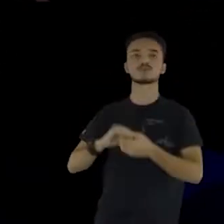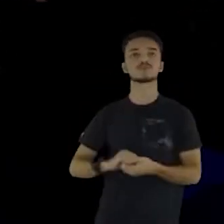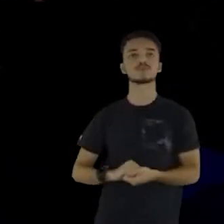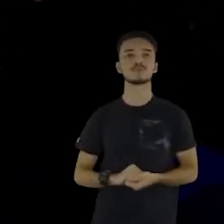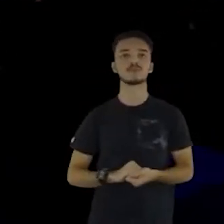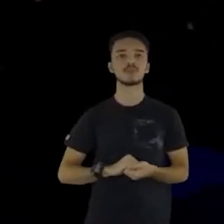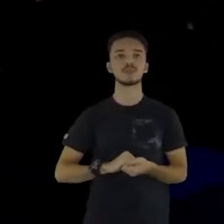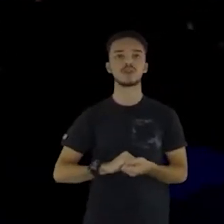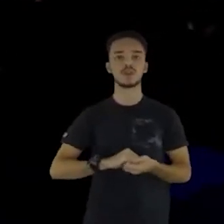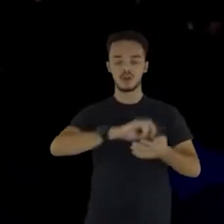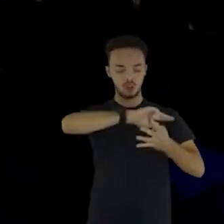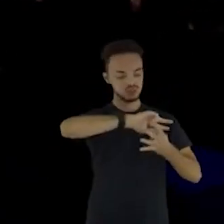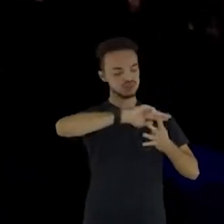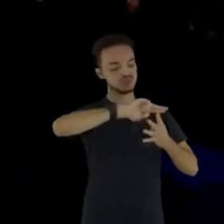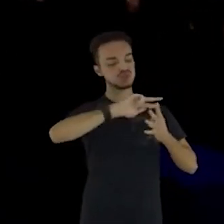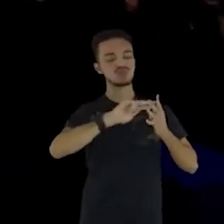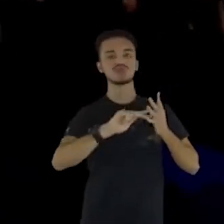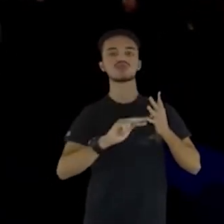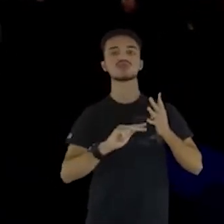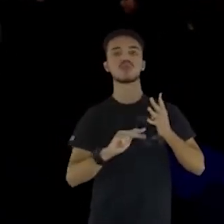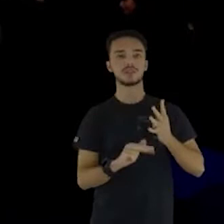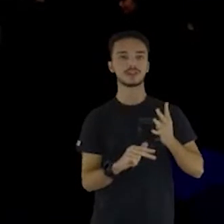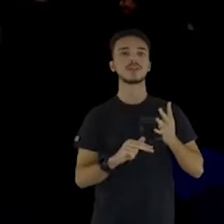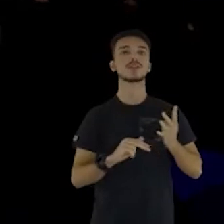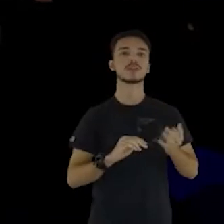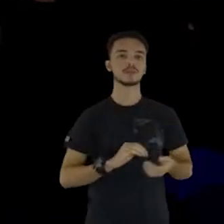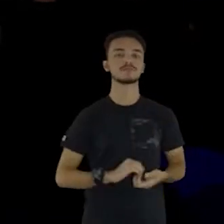Em todas as áreas, fala para ela, em todas as áreas.